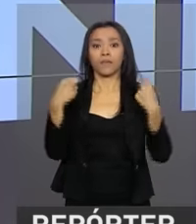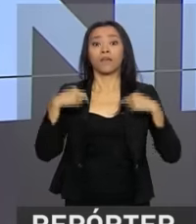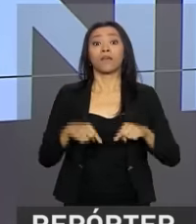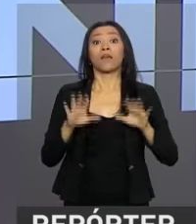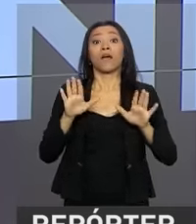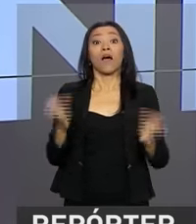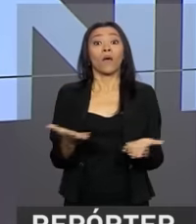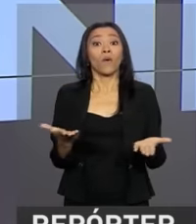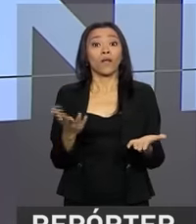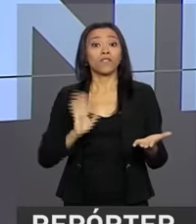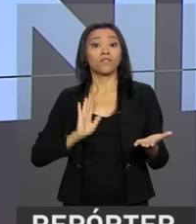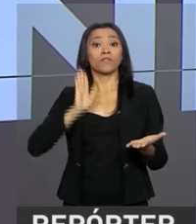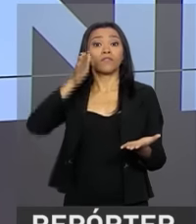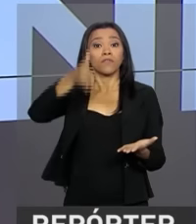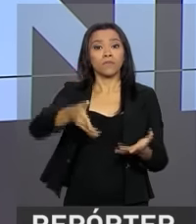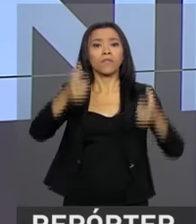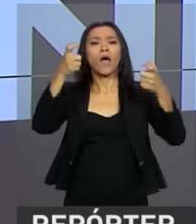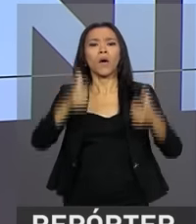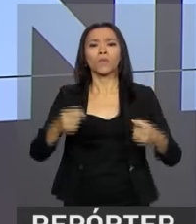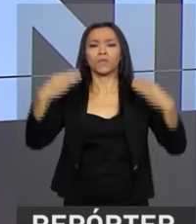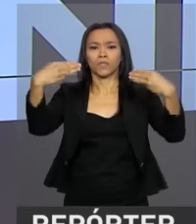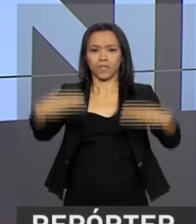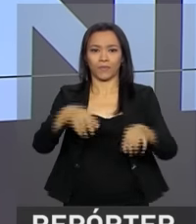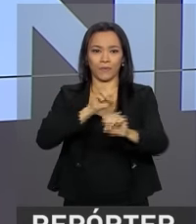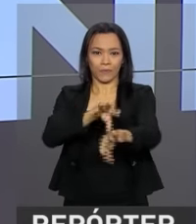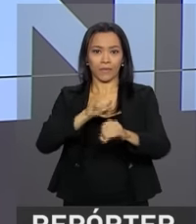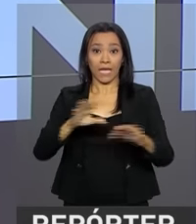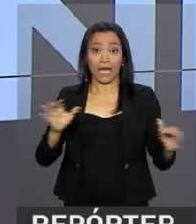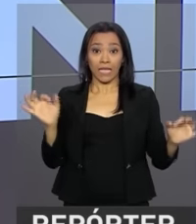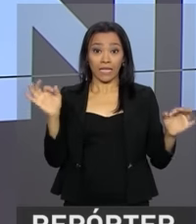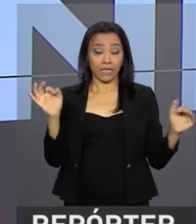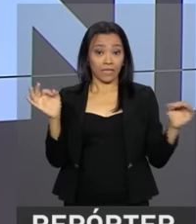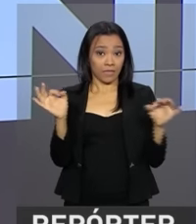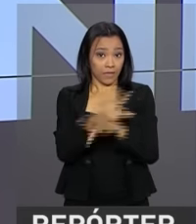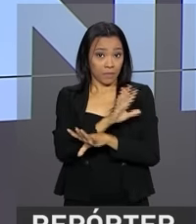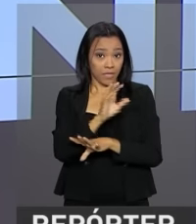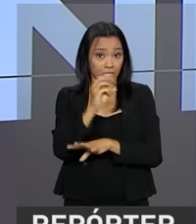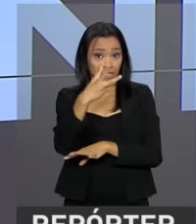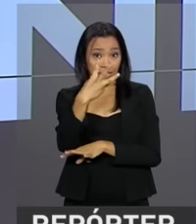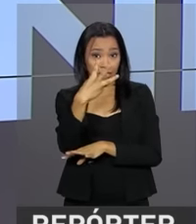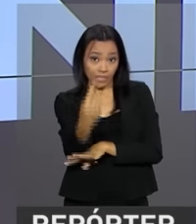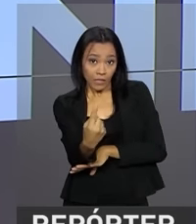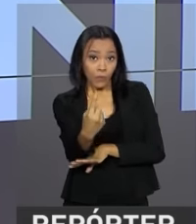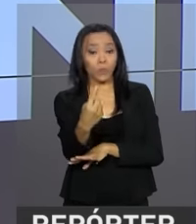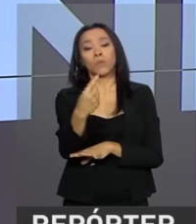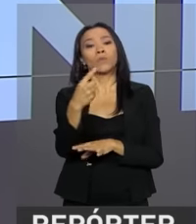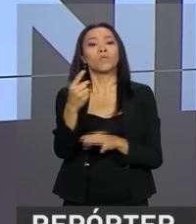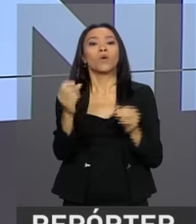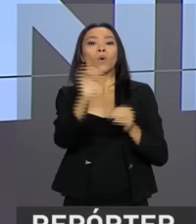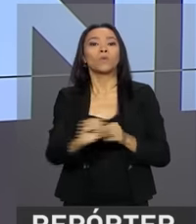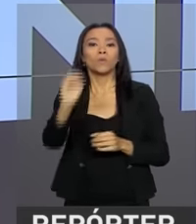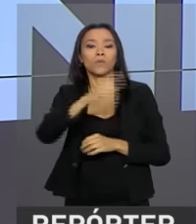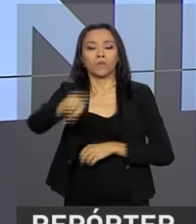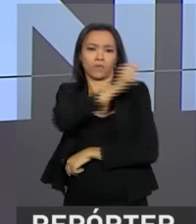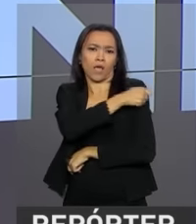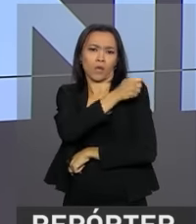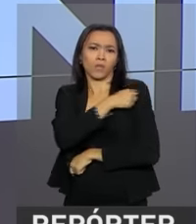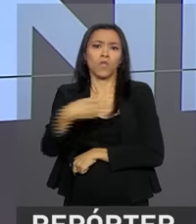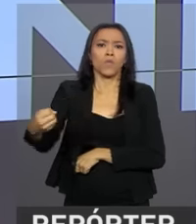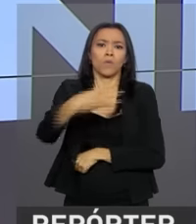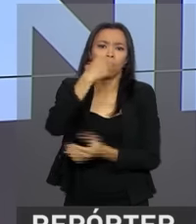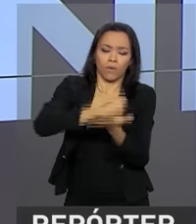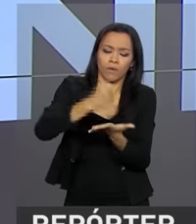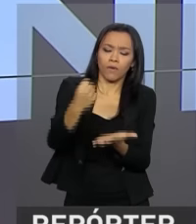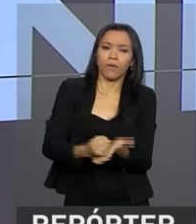e do Palácio do Planalto nós vamos ao Ministério da Educação porque termina no dia 31 de outubro o prazo para os estudantes renovarem os contratos do